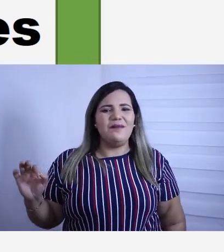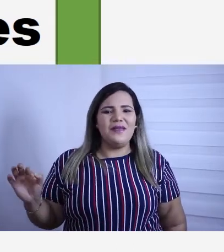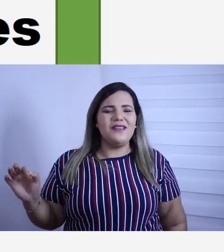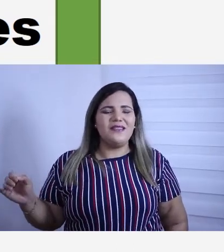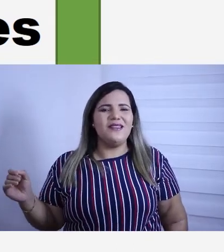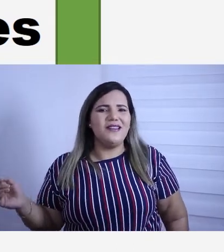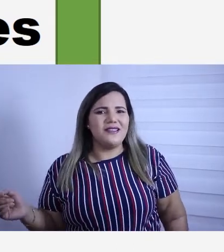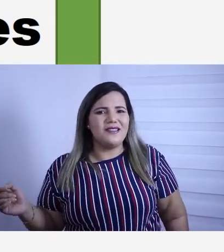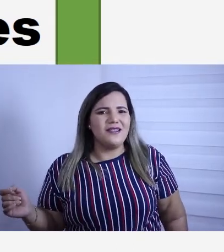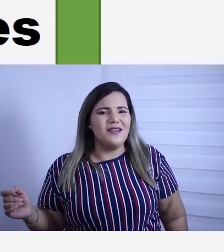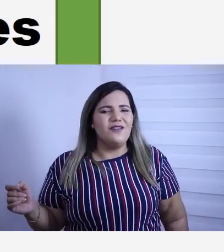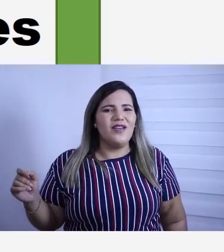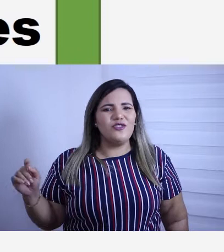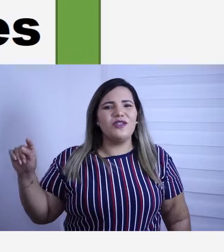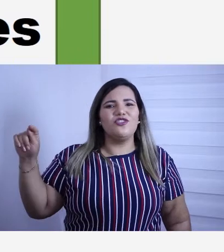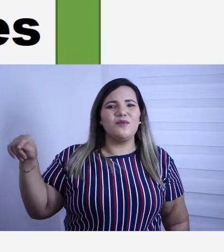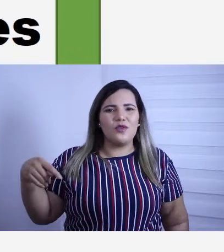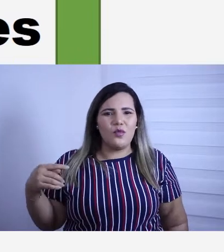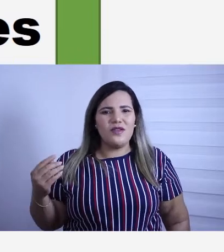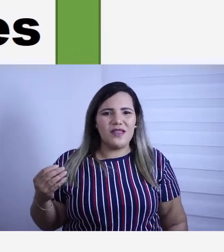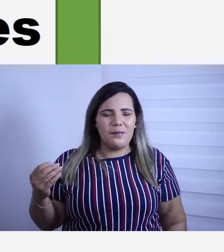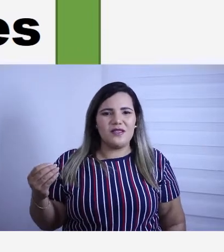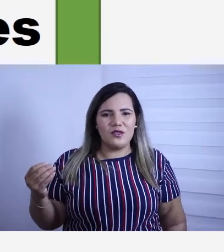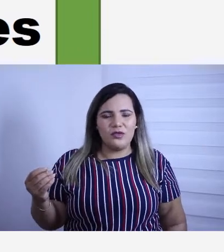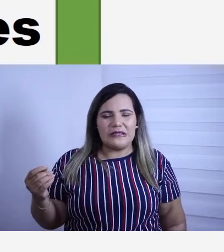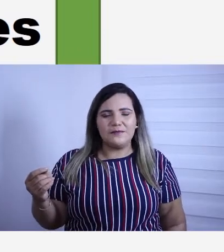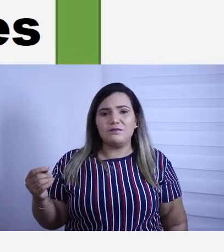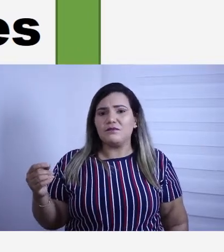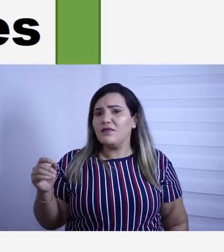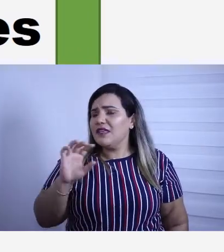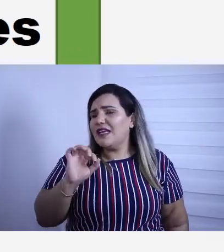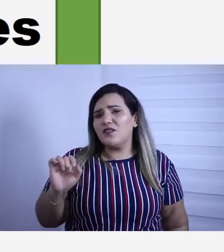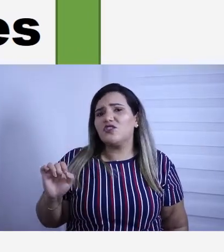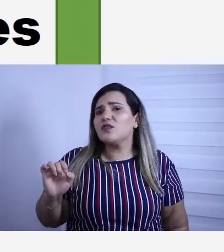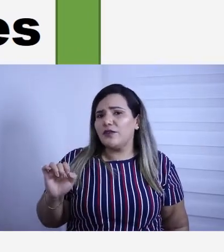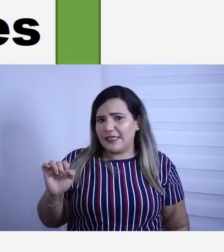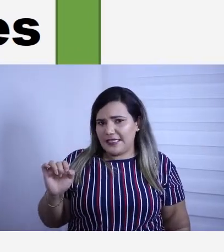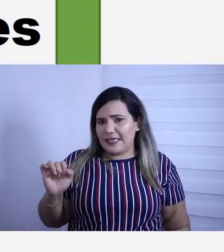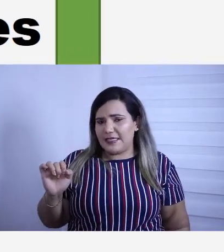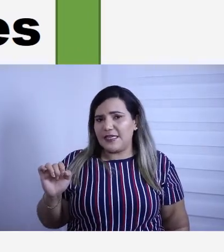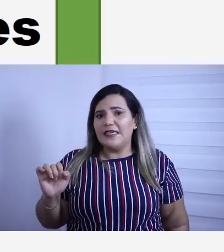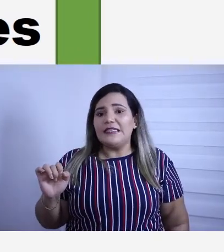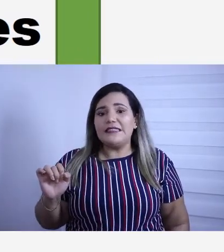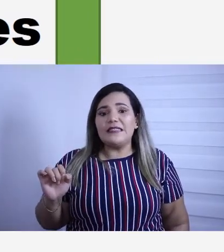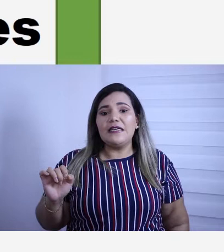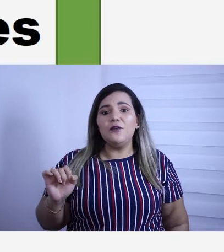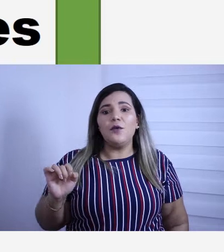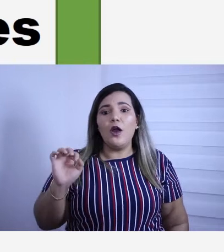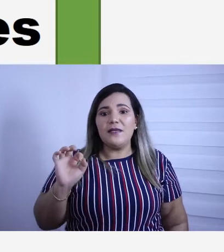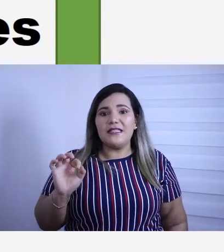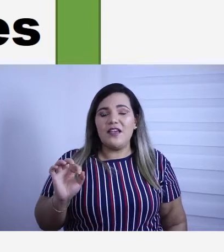ela me ensina inglês vejam que nós temos algumas repetições que às vezes não são necessárias